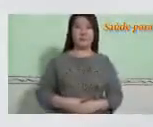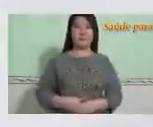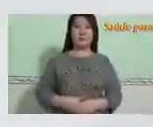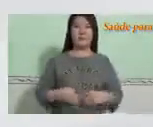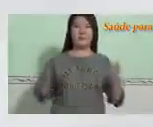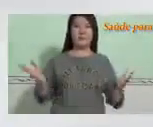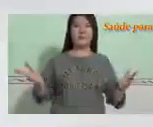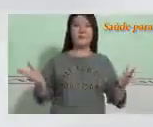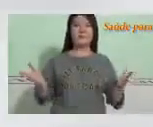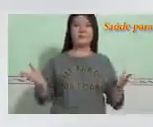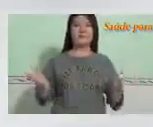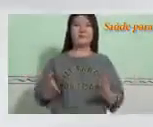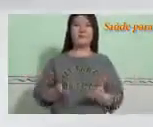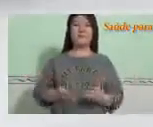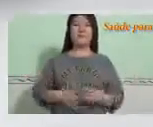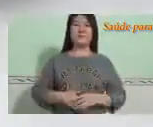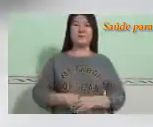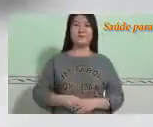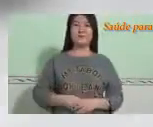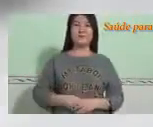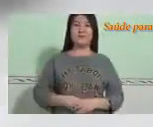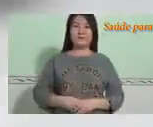se acordar mais descansado e sem dores.